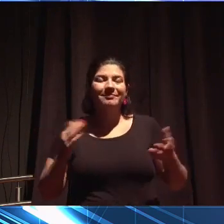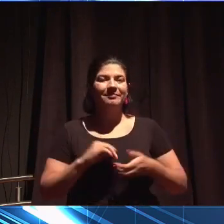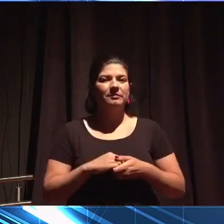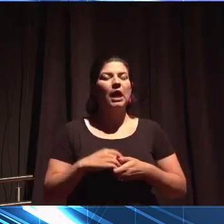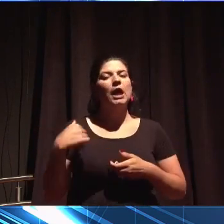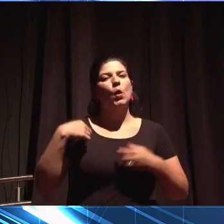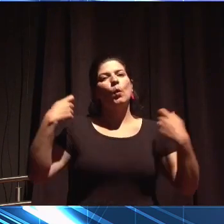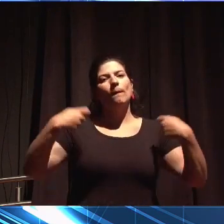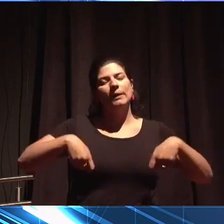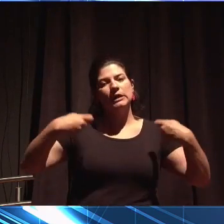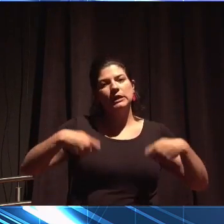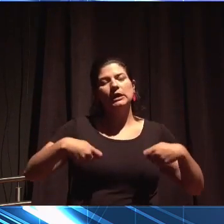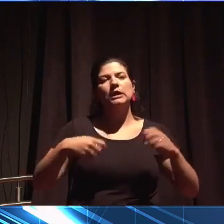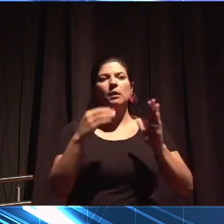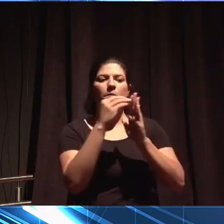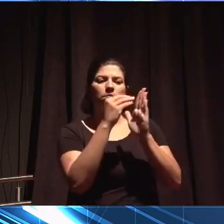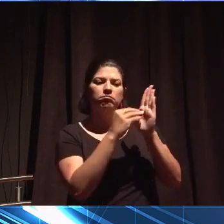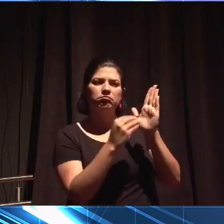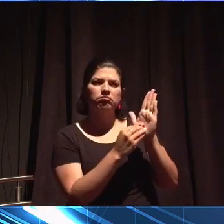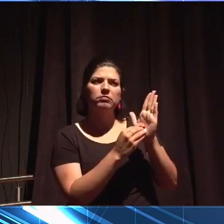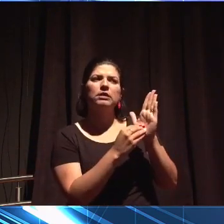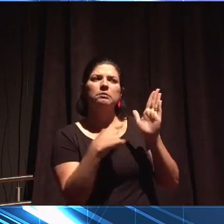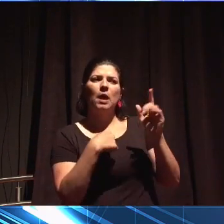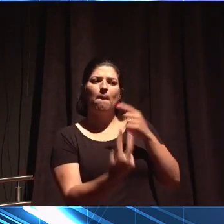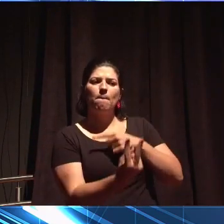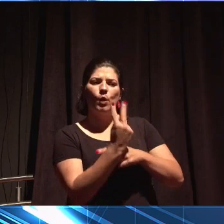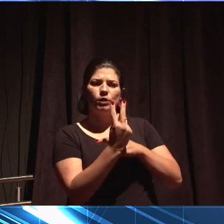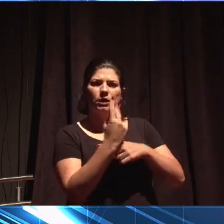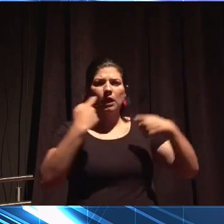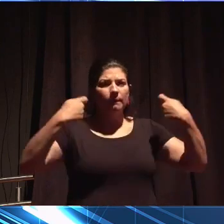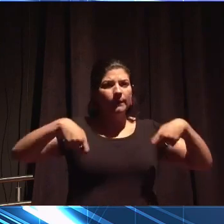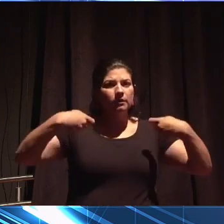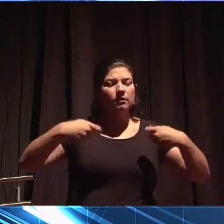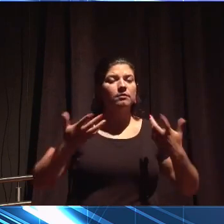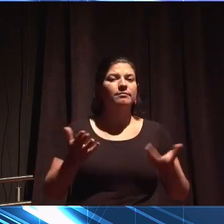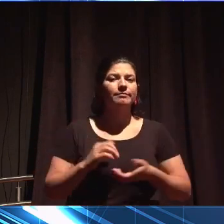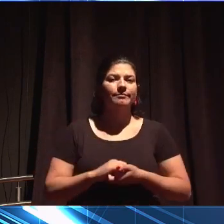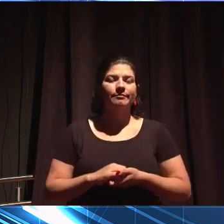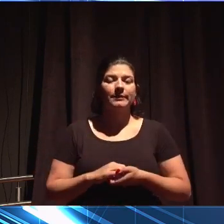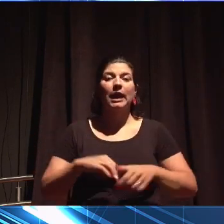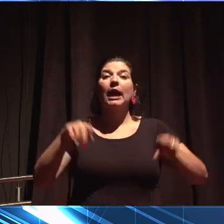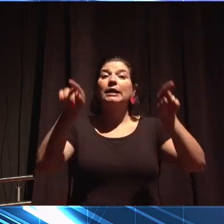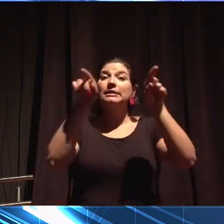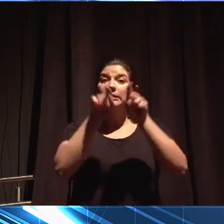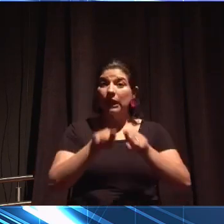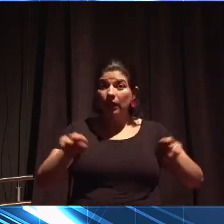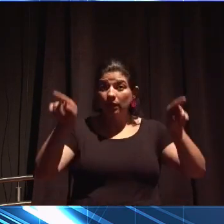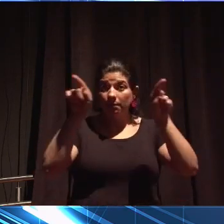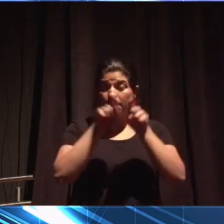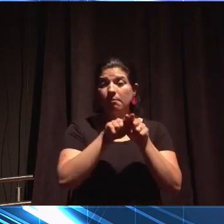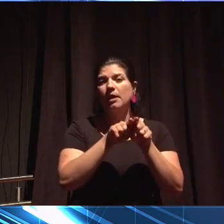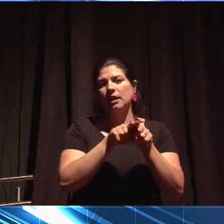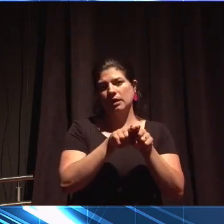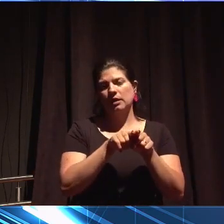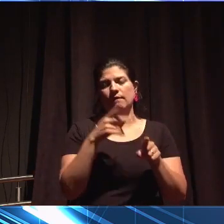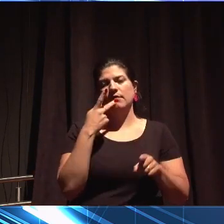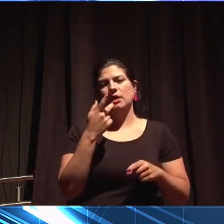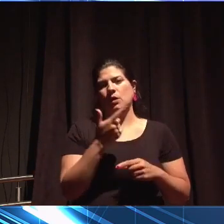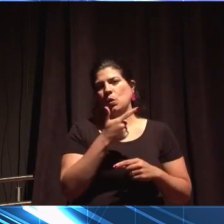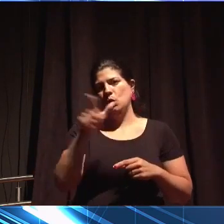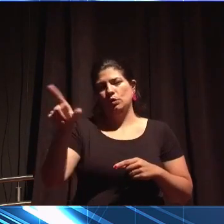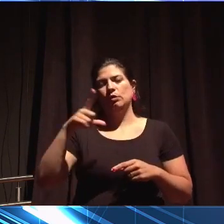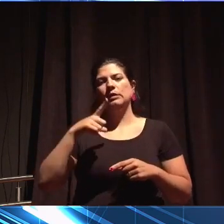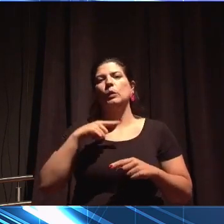eu preciso colocar ali um autoscaling, alguma coisa assim que me proteja nisso? E também, falando em autoscaling, já entra também na parte